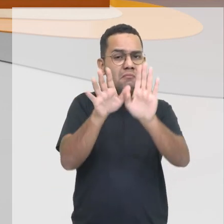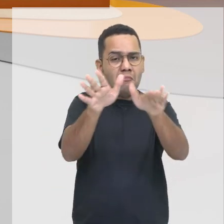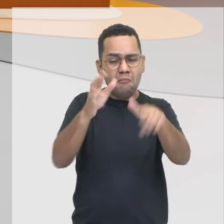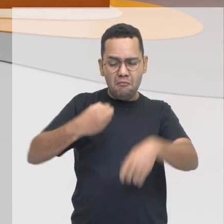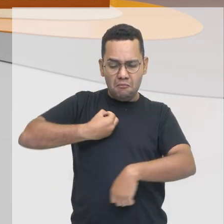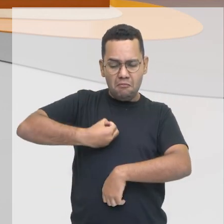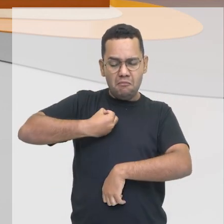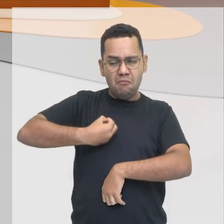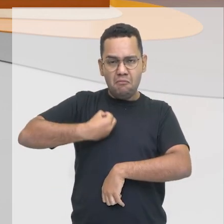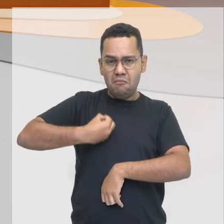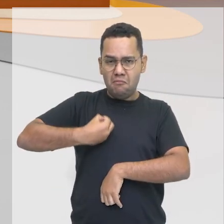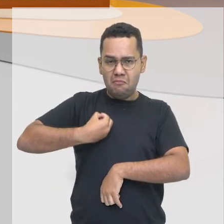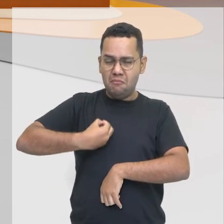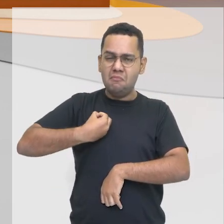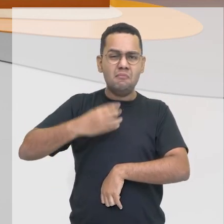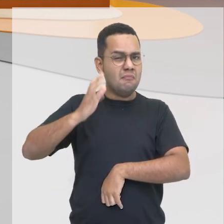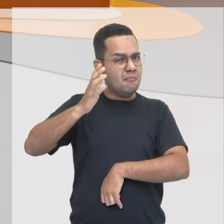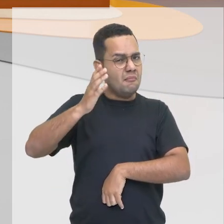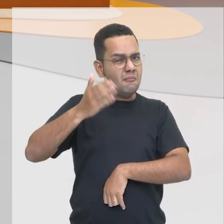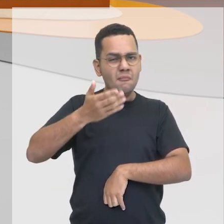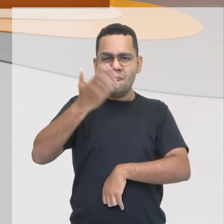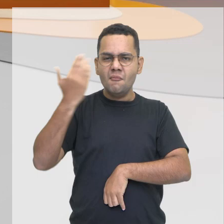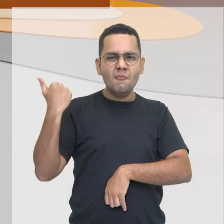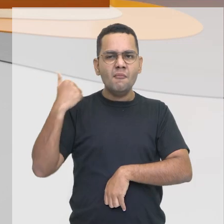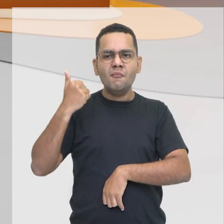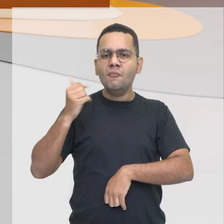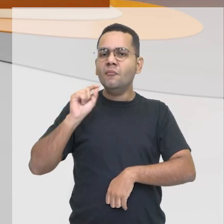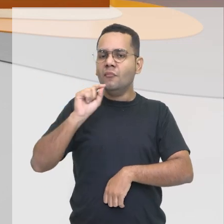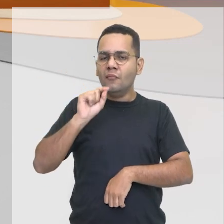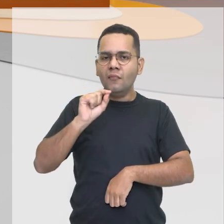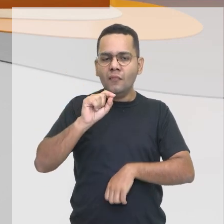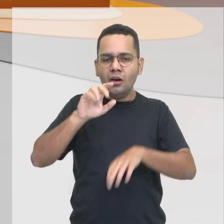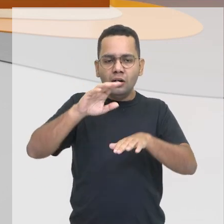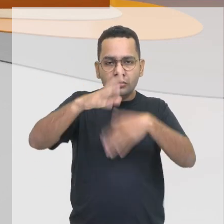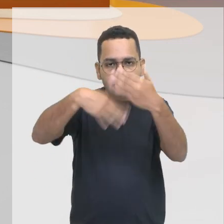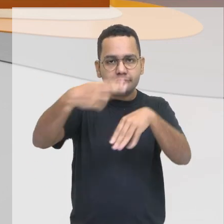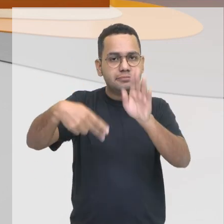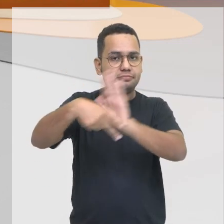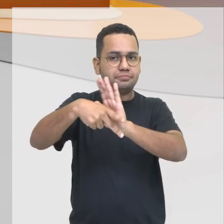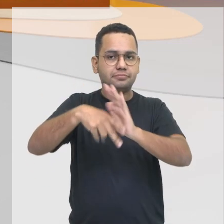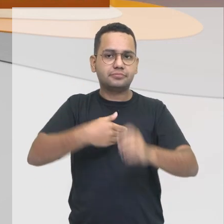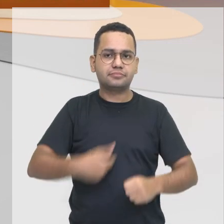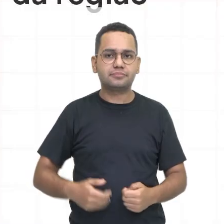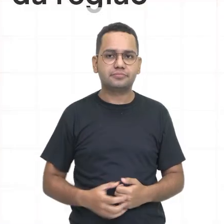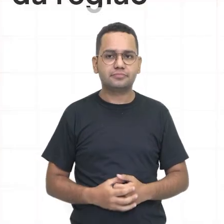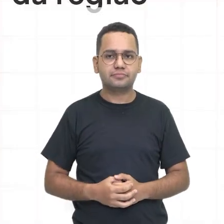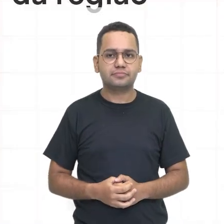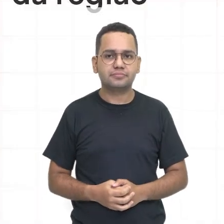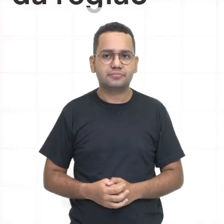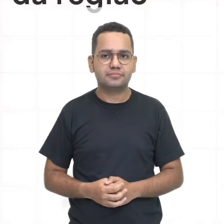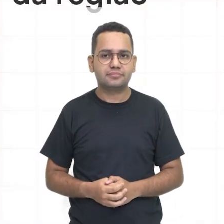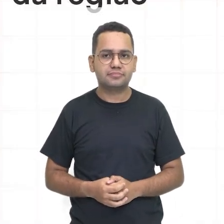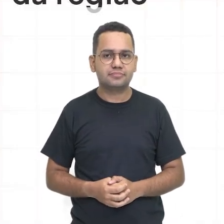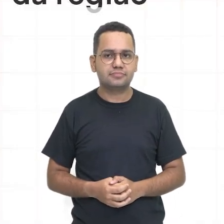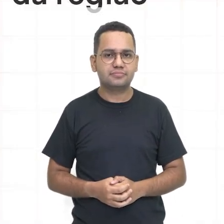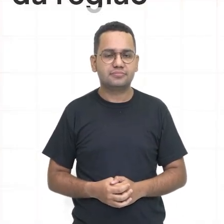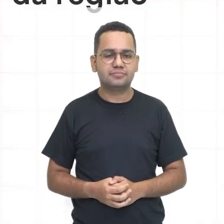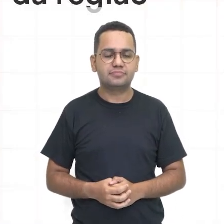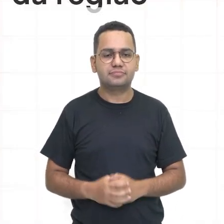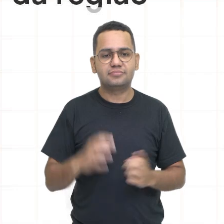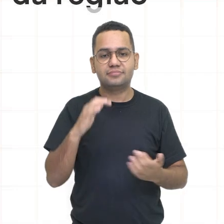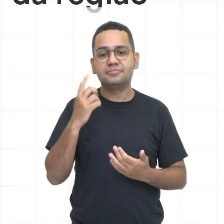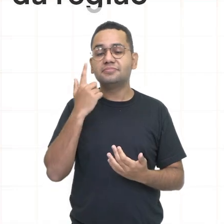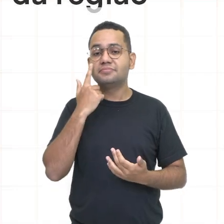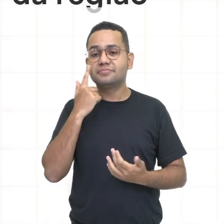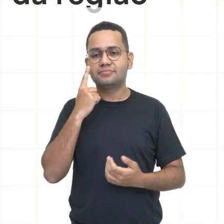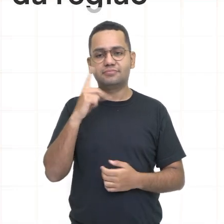região muito antes dos planos chegarem para a região. Voltamos ao texto. Vamos lá, galera. O Plano